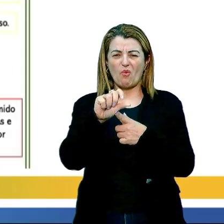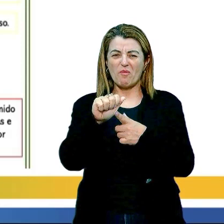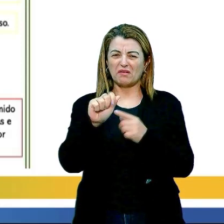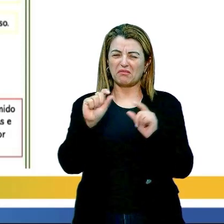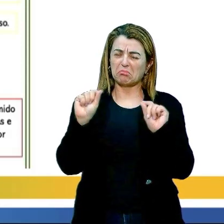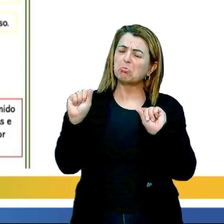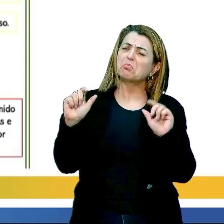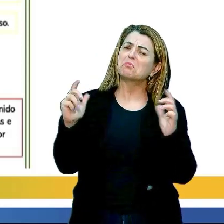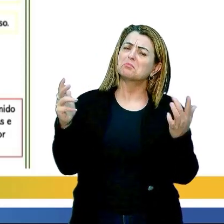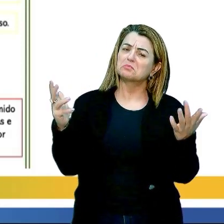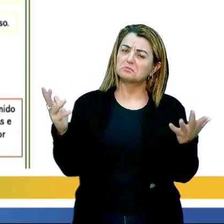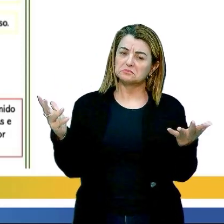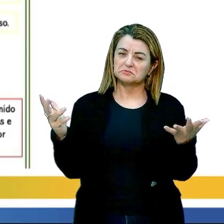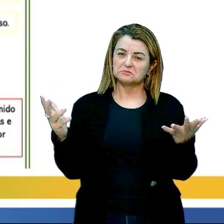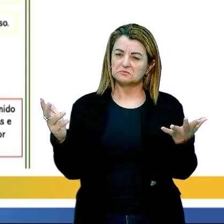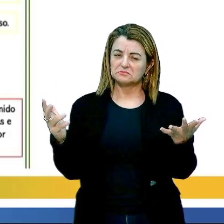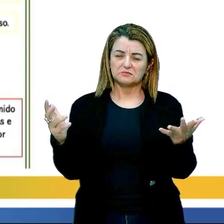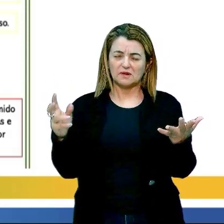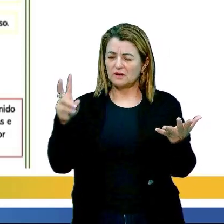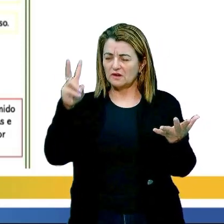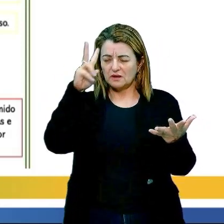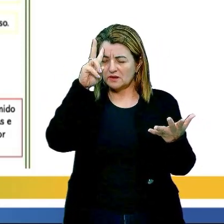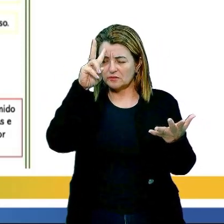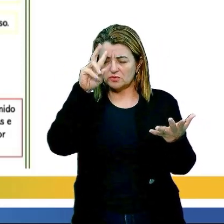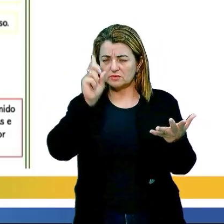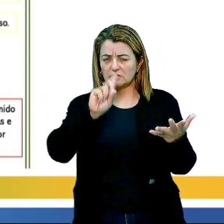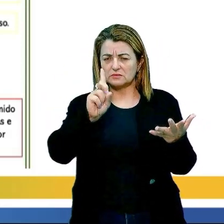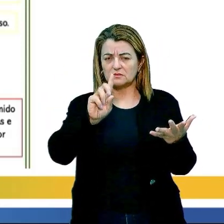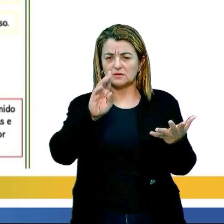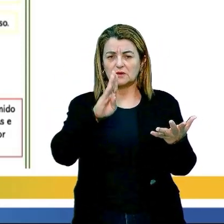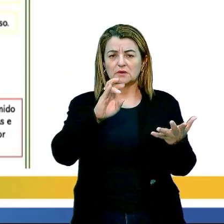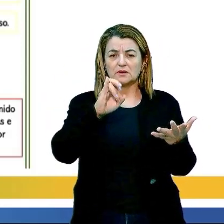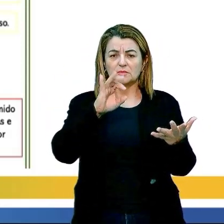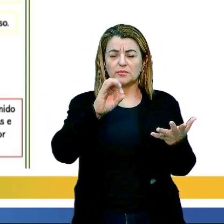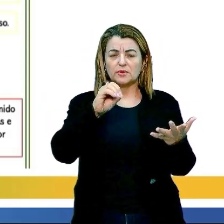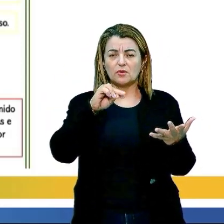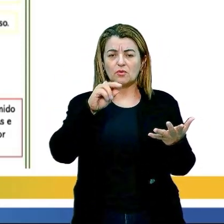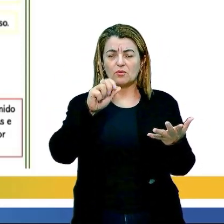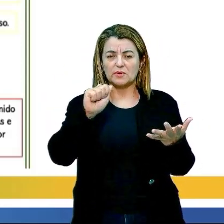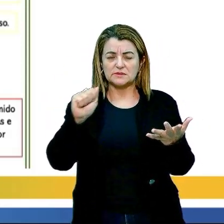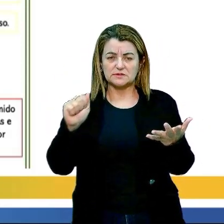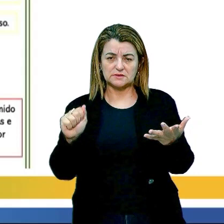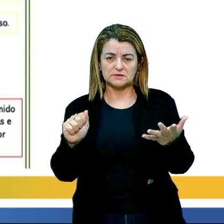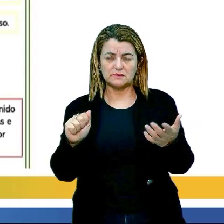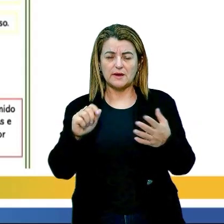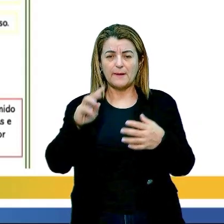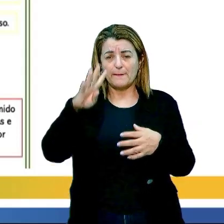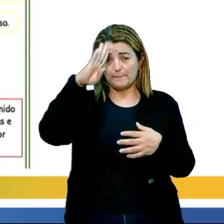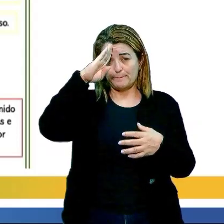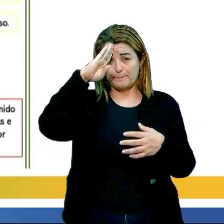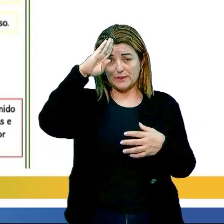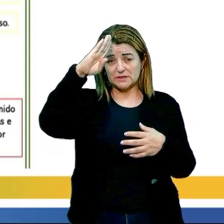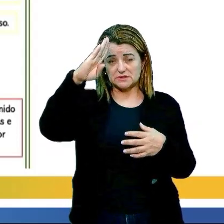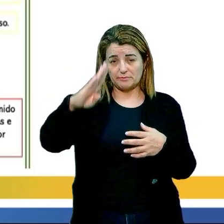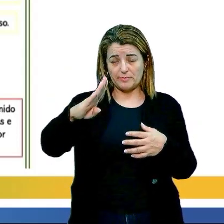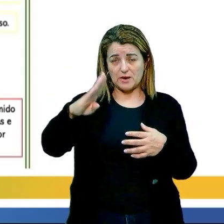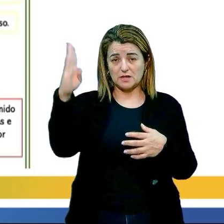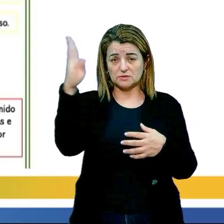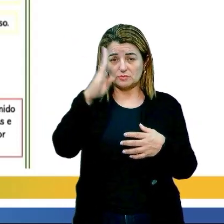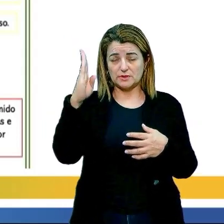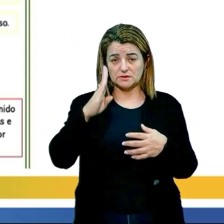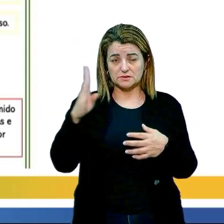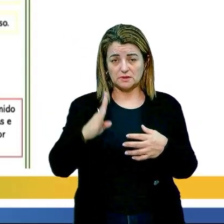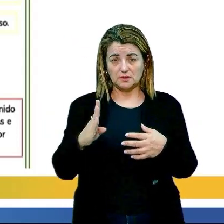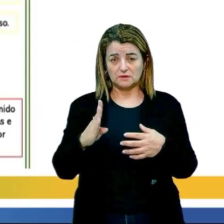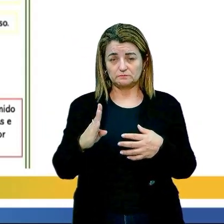professor, eu não me lembro dos biomas. Os principais biomas brasileiros